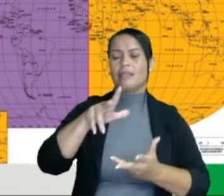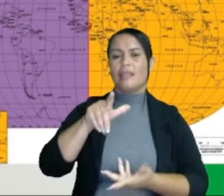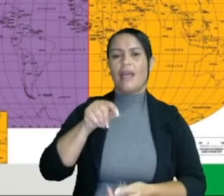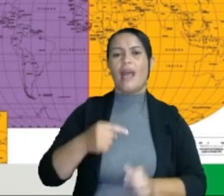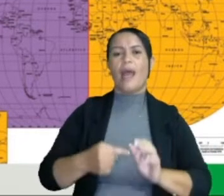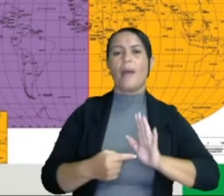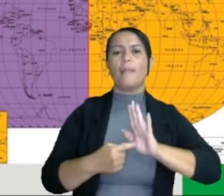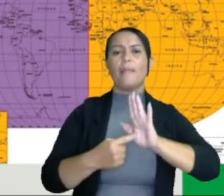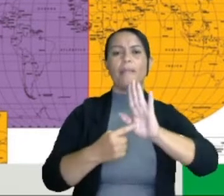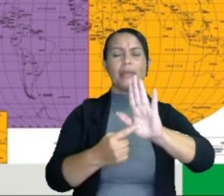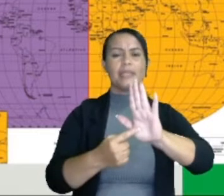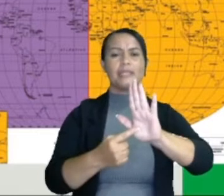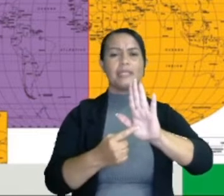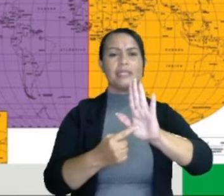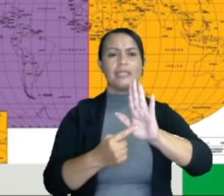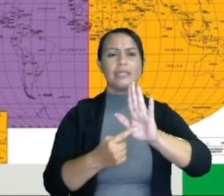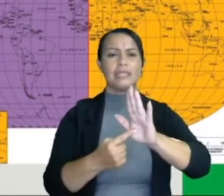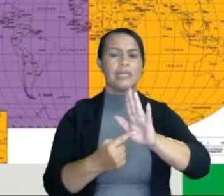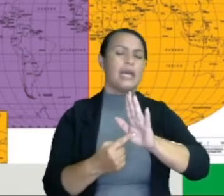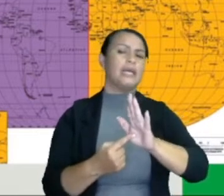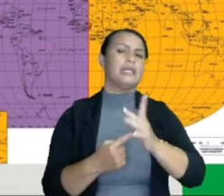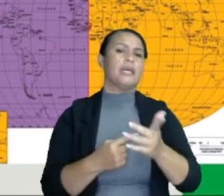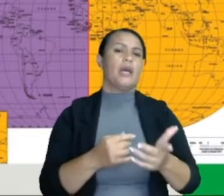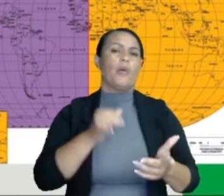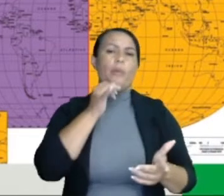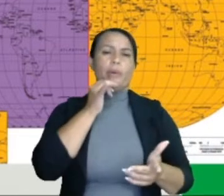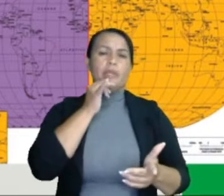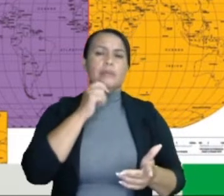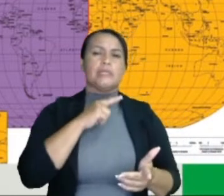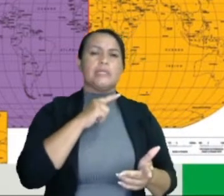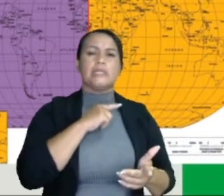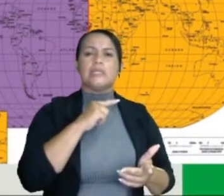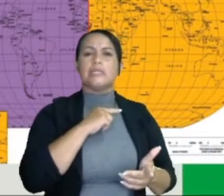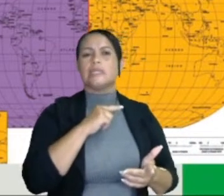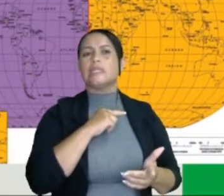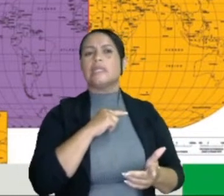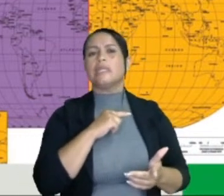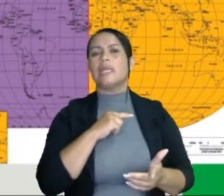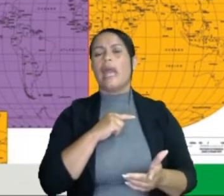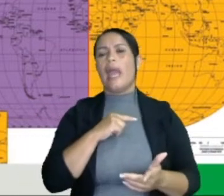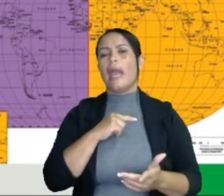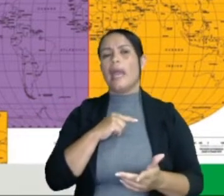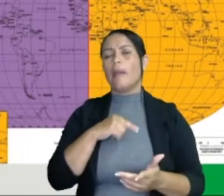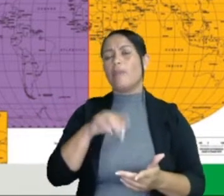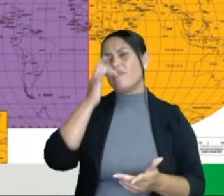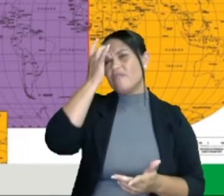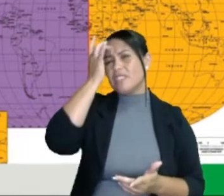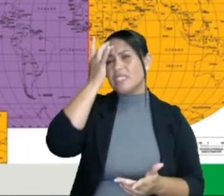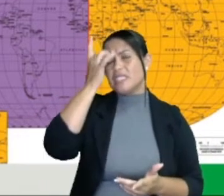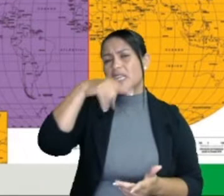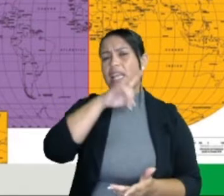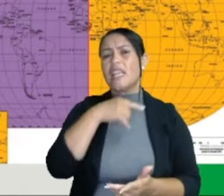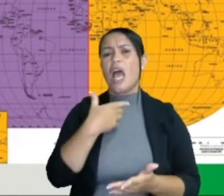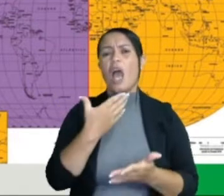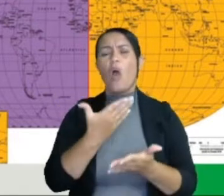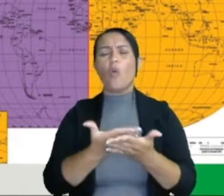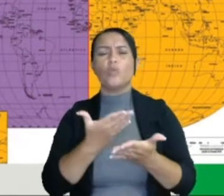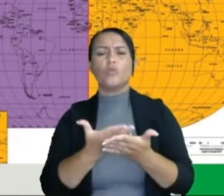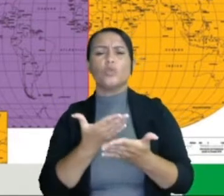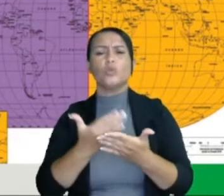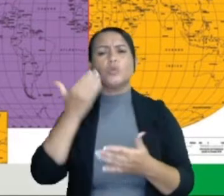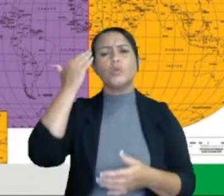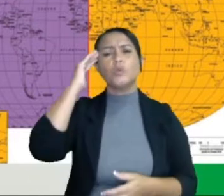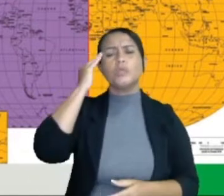E aí exatamente se toma esse formato para exatamente a gente facilitar o estudo e entendimento